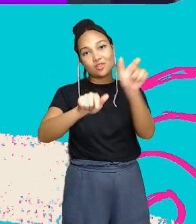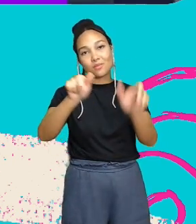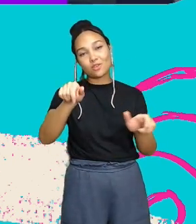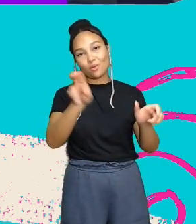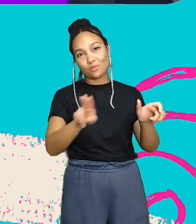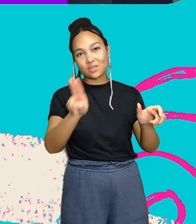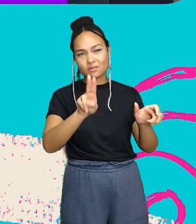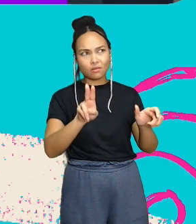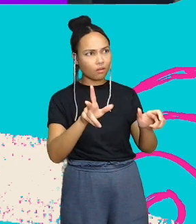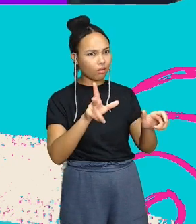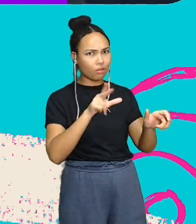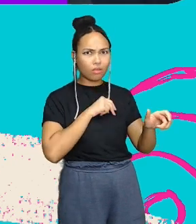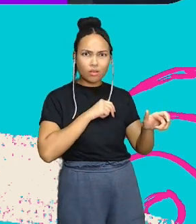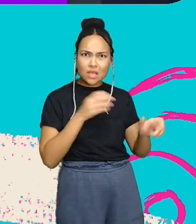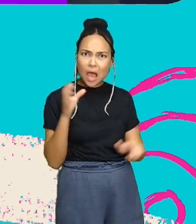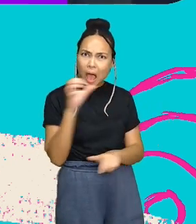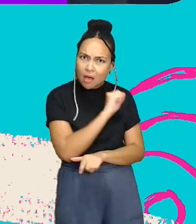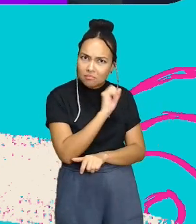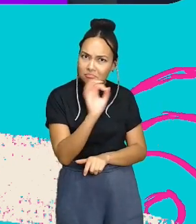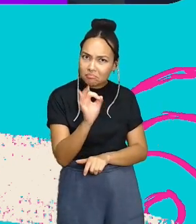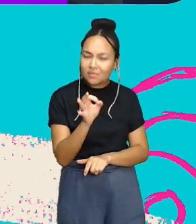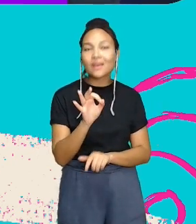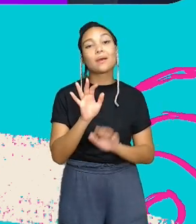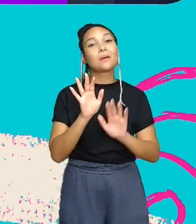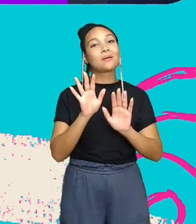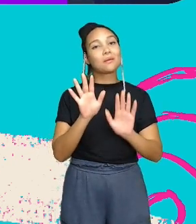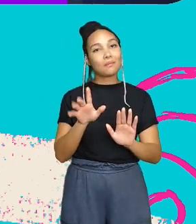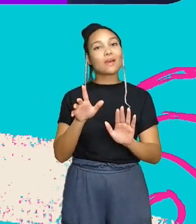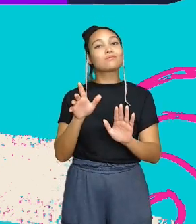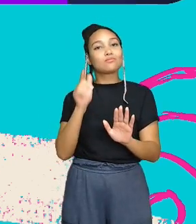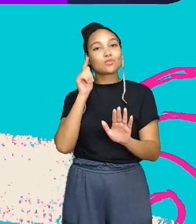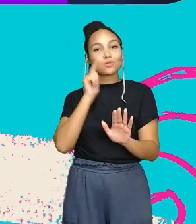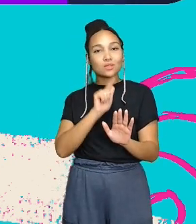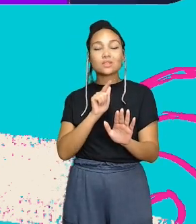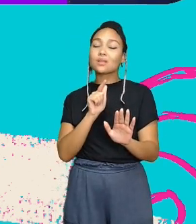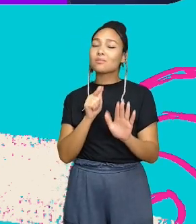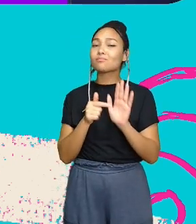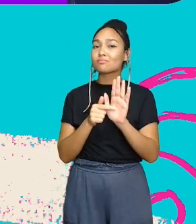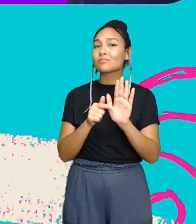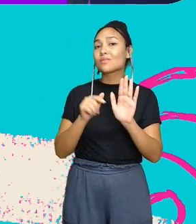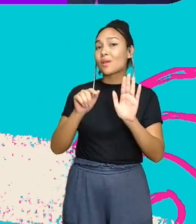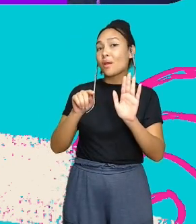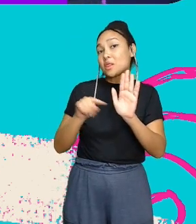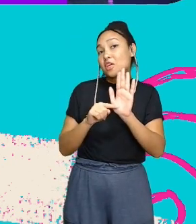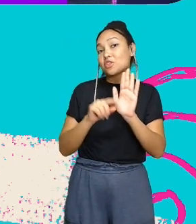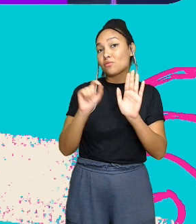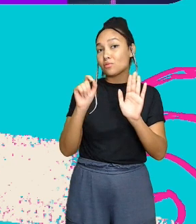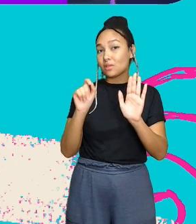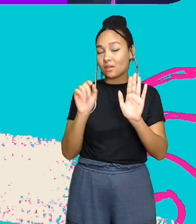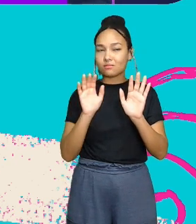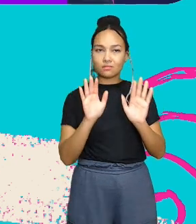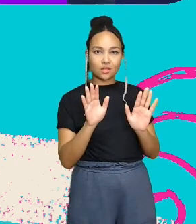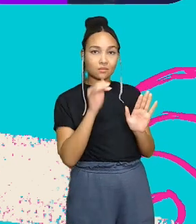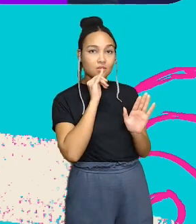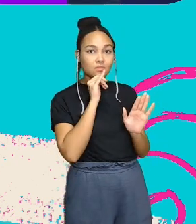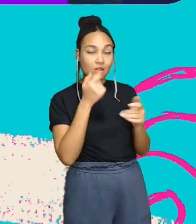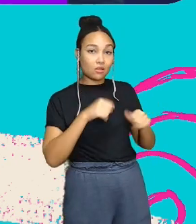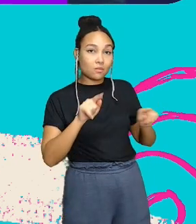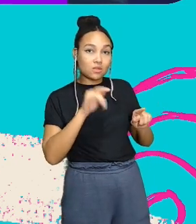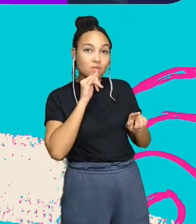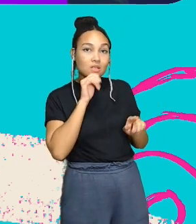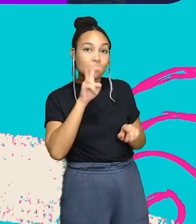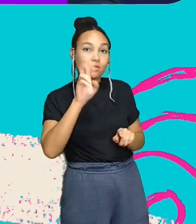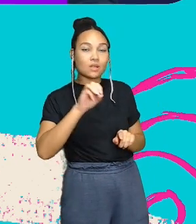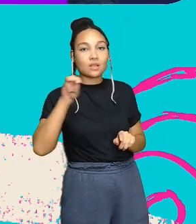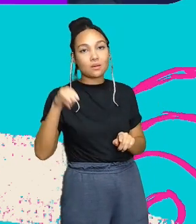nossa, muito rápido, né? Mas aí eu posso vir com um certo pessimismo e falar, mas eu não preciso de ter 50 mil reais